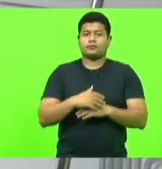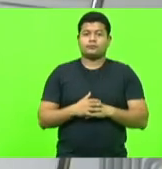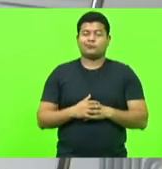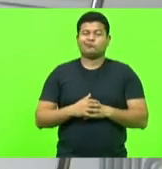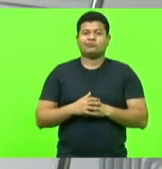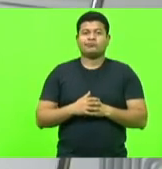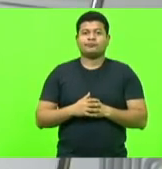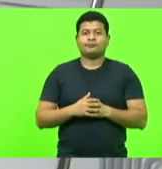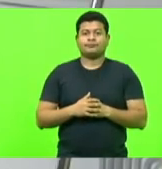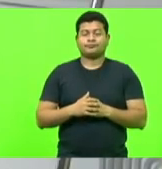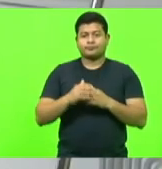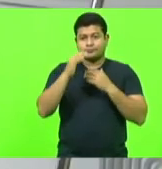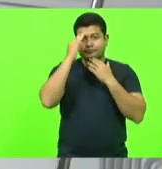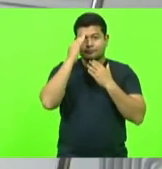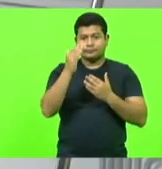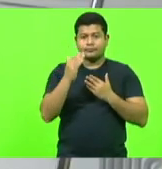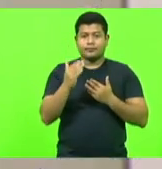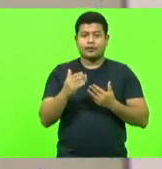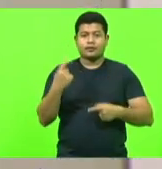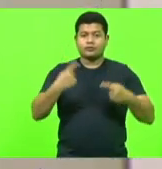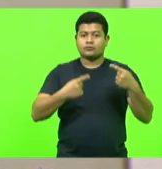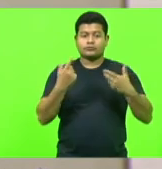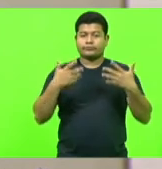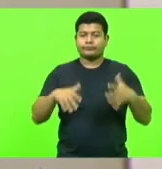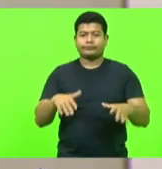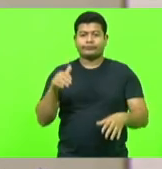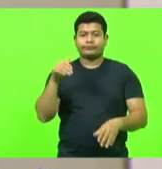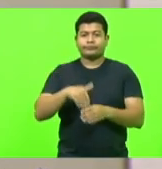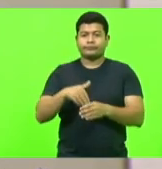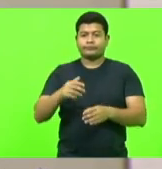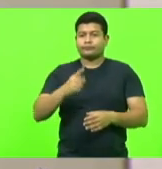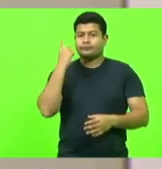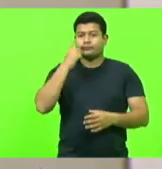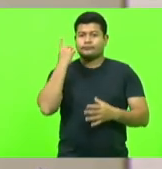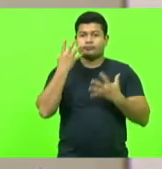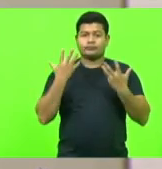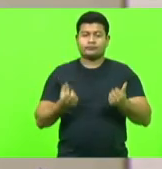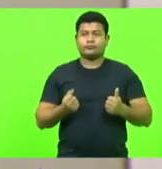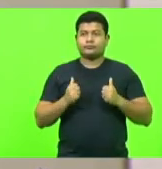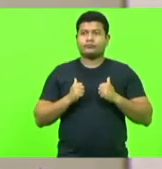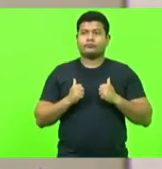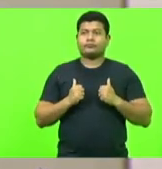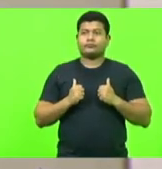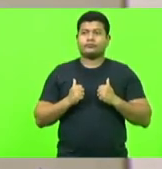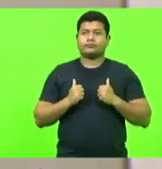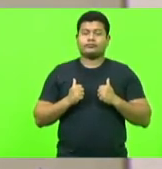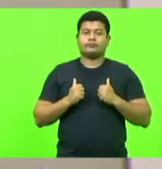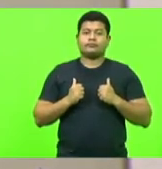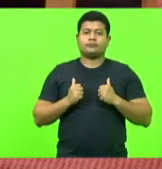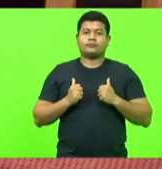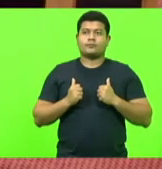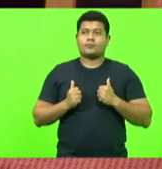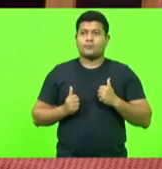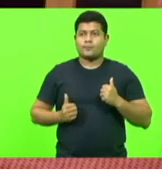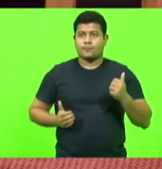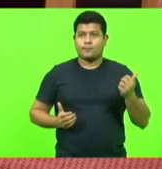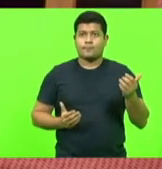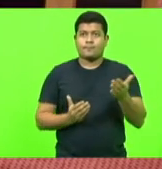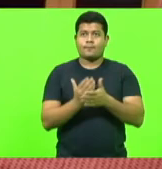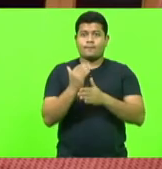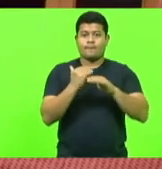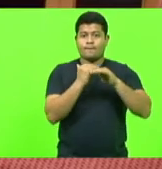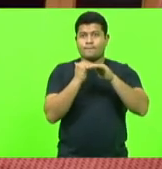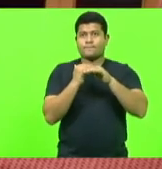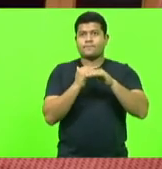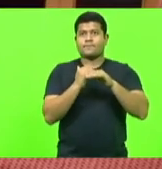Obrigado. Não havendo mais quem queira discutir, em votação, deputados que aprovam, permaneçam como se encontram. Aprovado